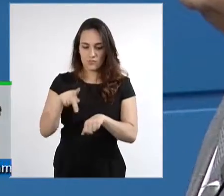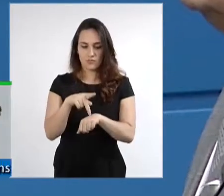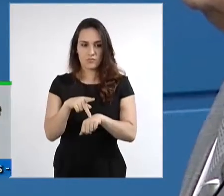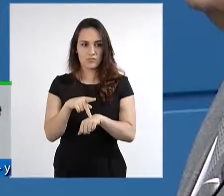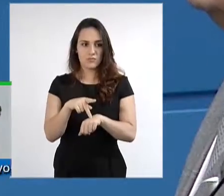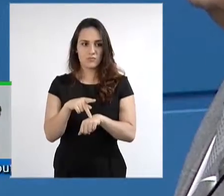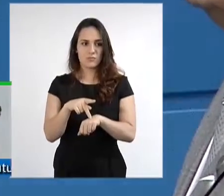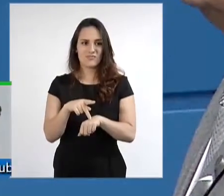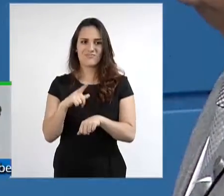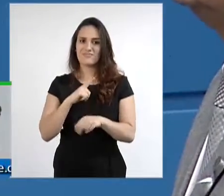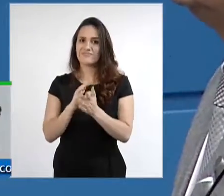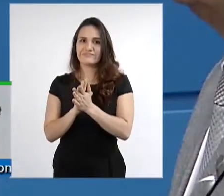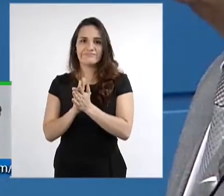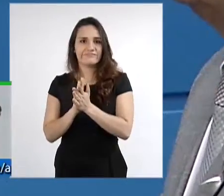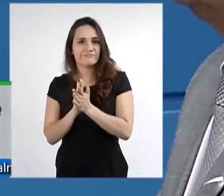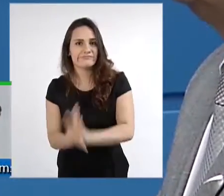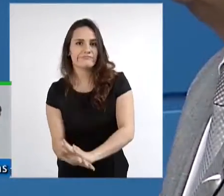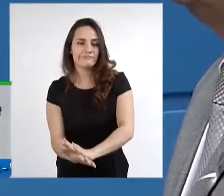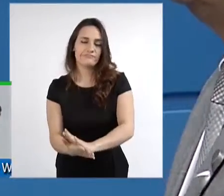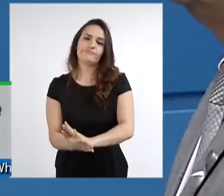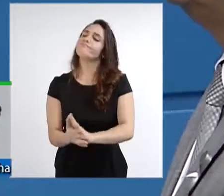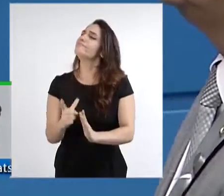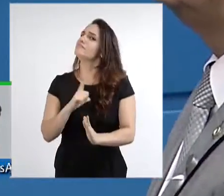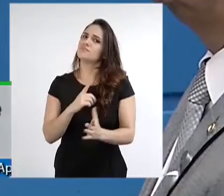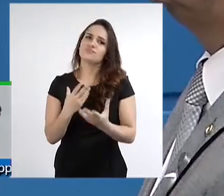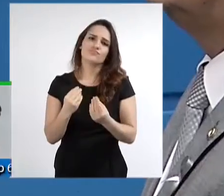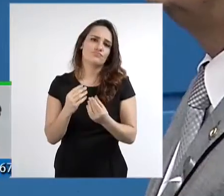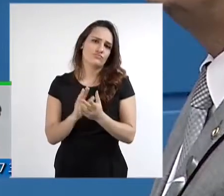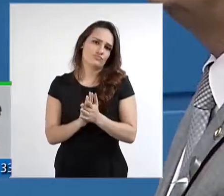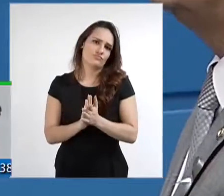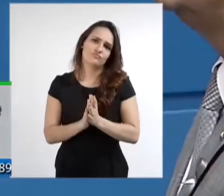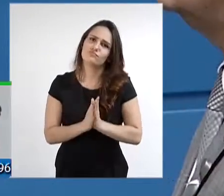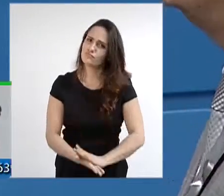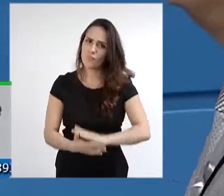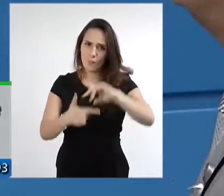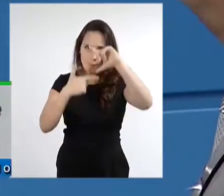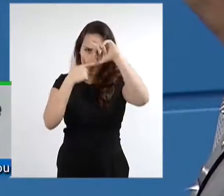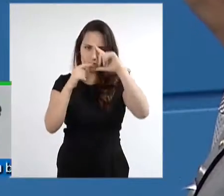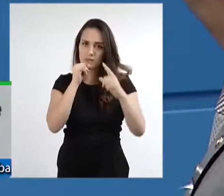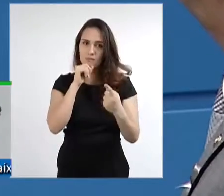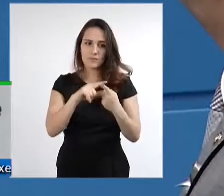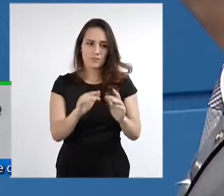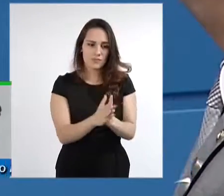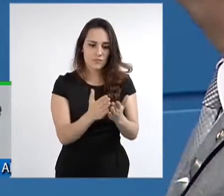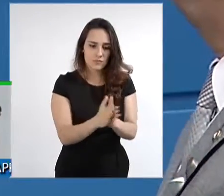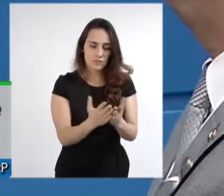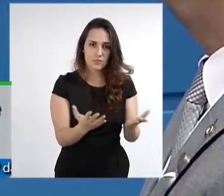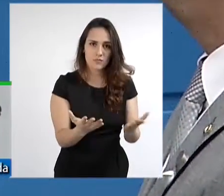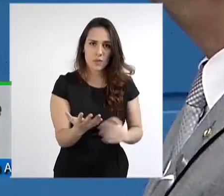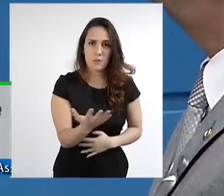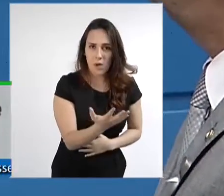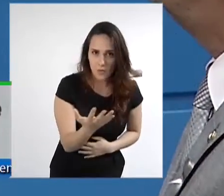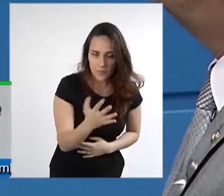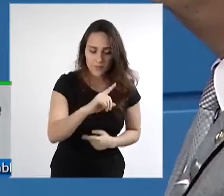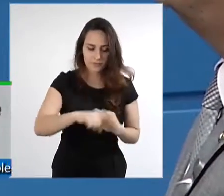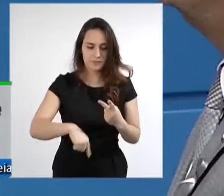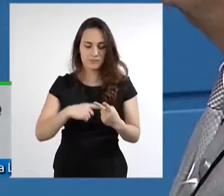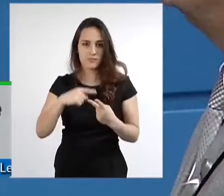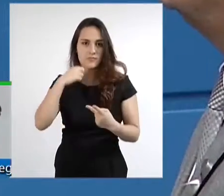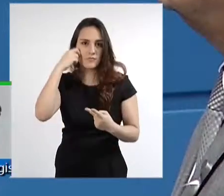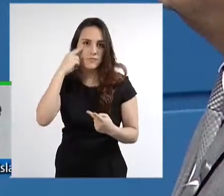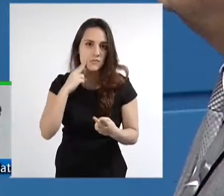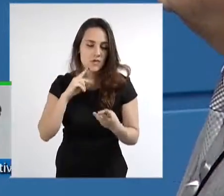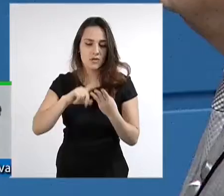das discriminações. Há um preconceito em relação ao pobre, há um preconceito em relação ao negro,